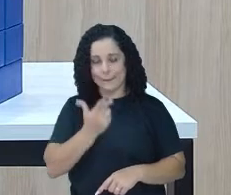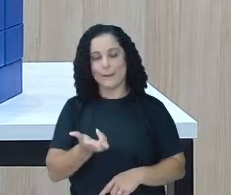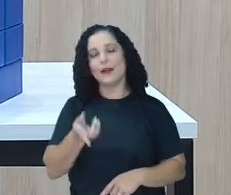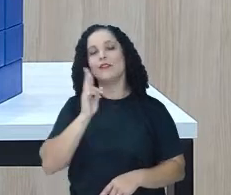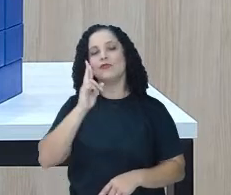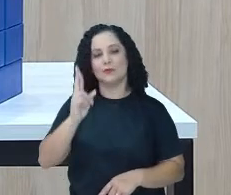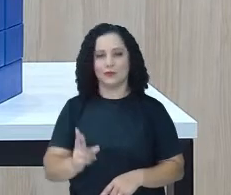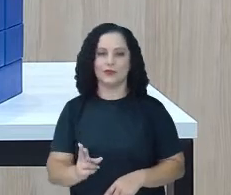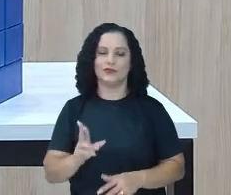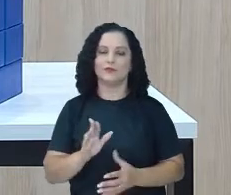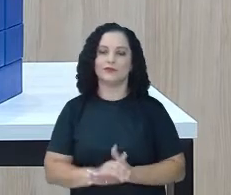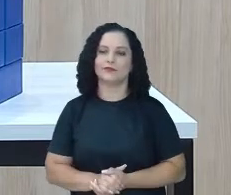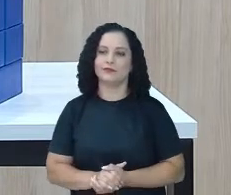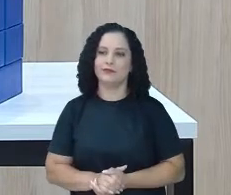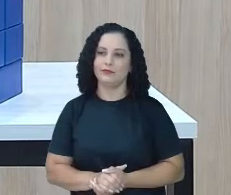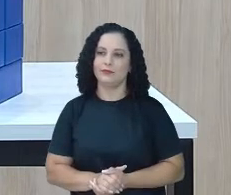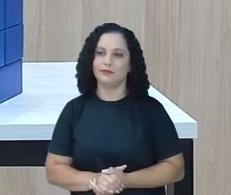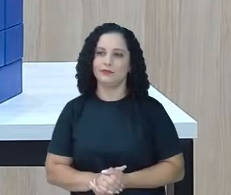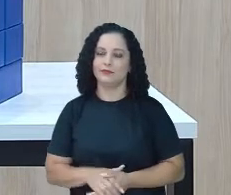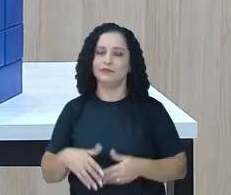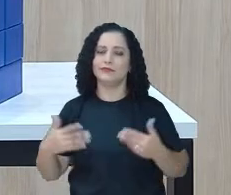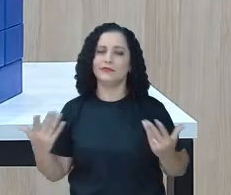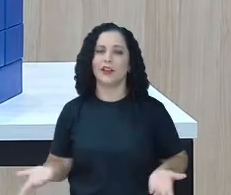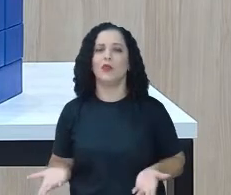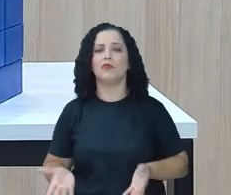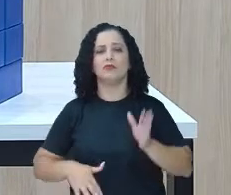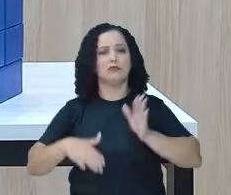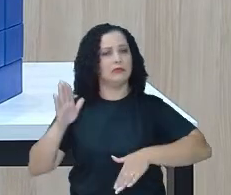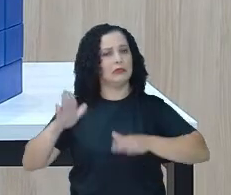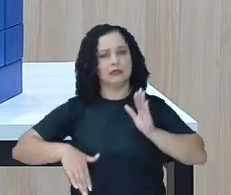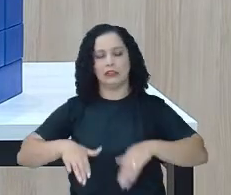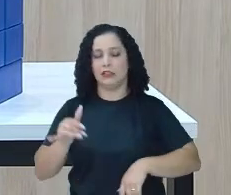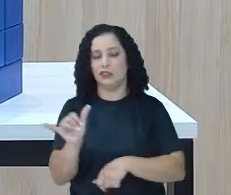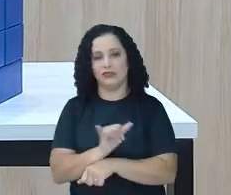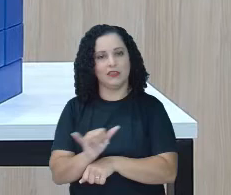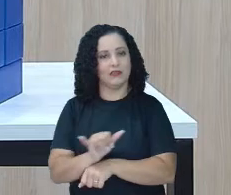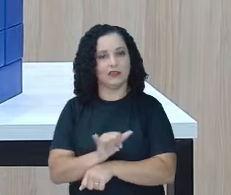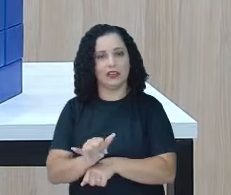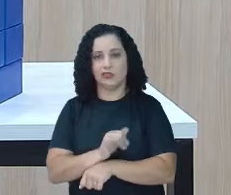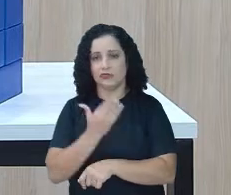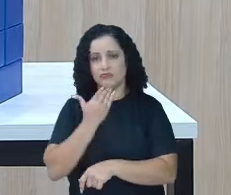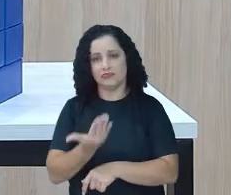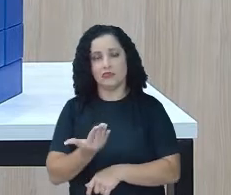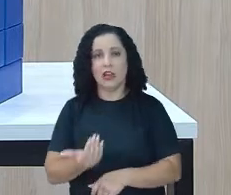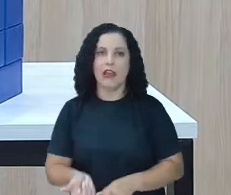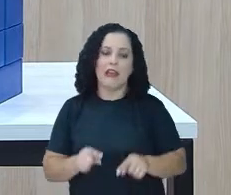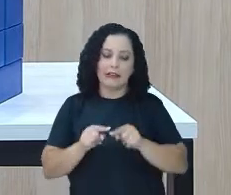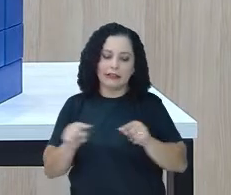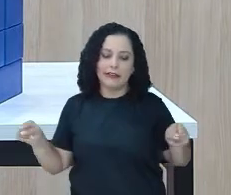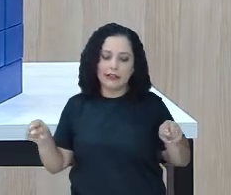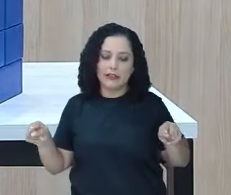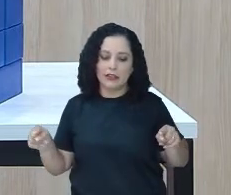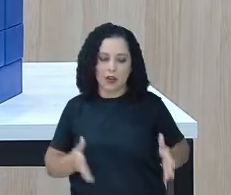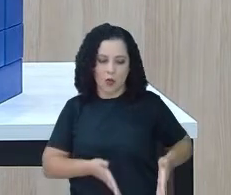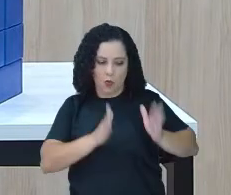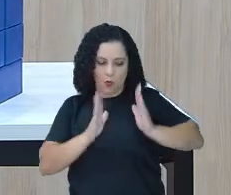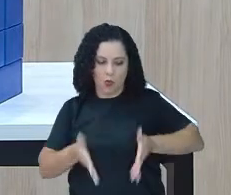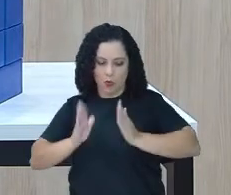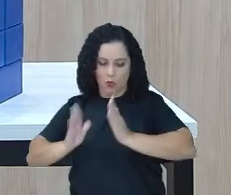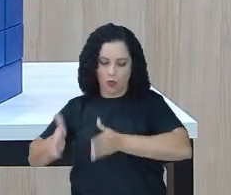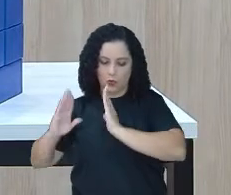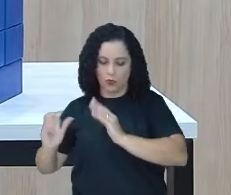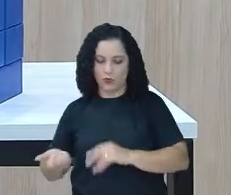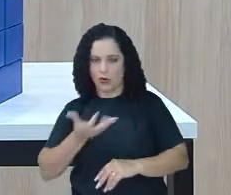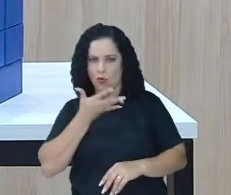O que eu quero trazer para vocês? Independente da estratégia que você utilizou, comparando linha, coluna, cores, se você teve